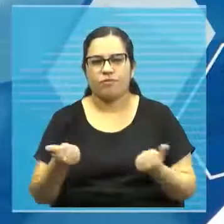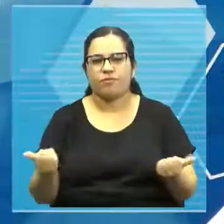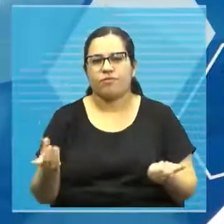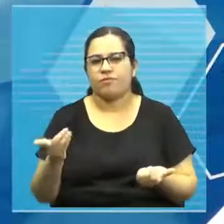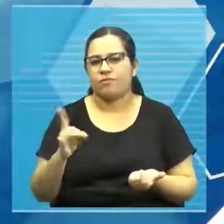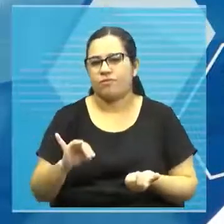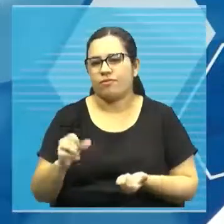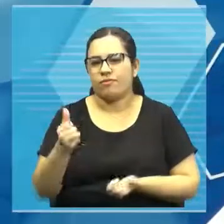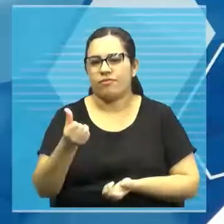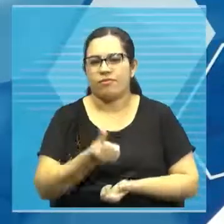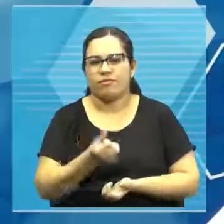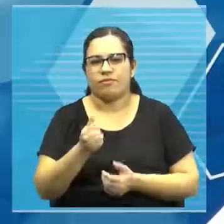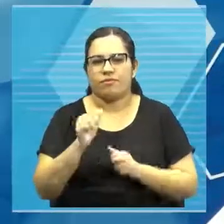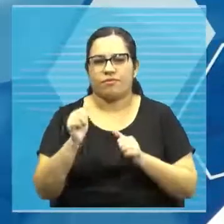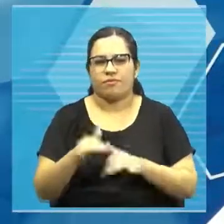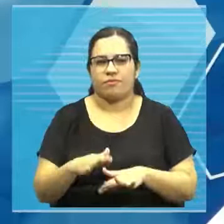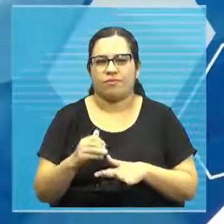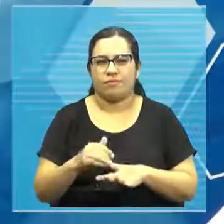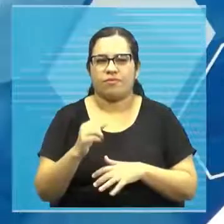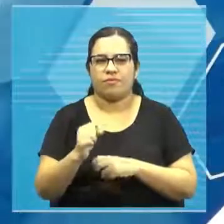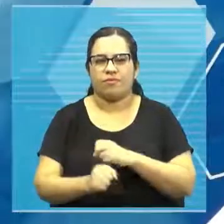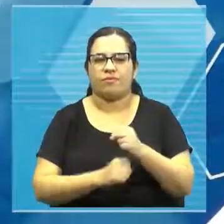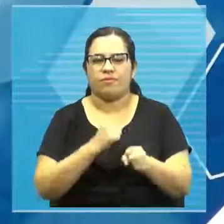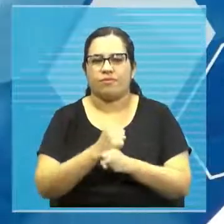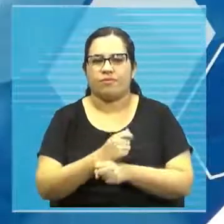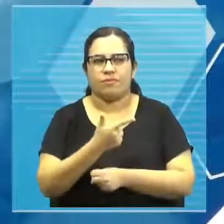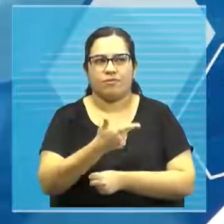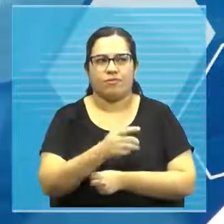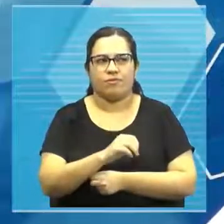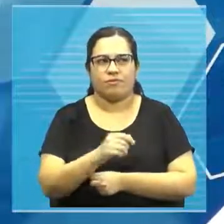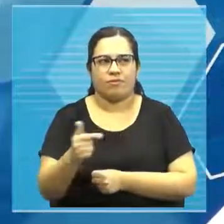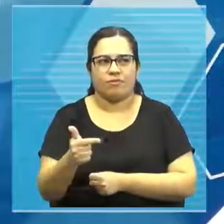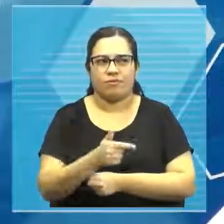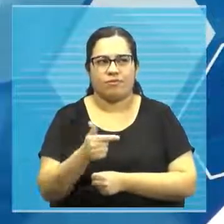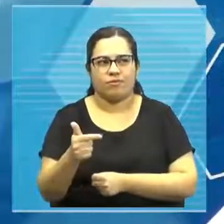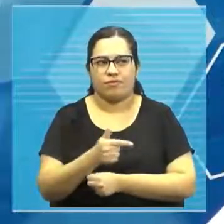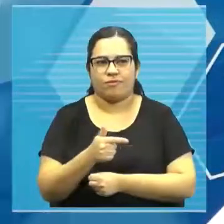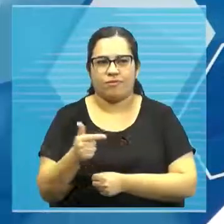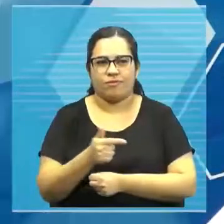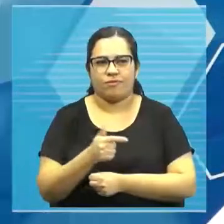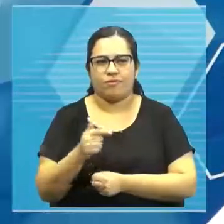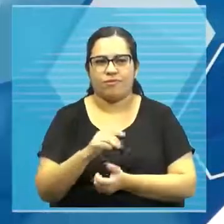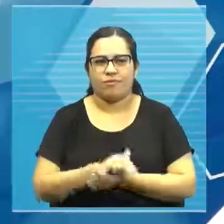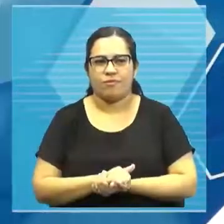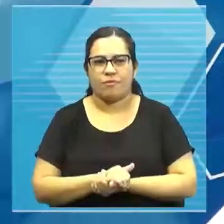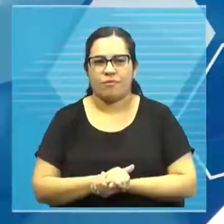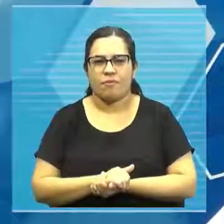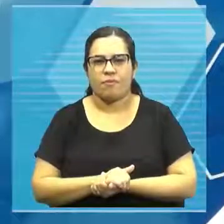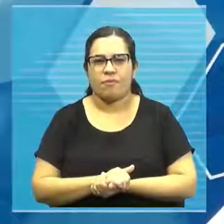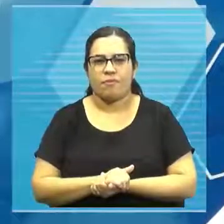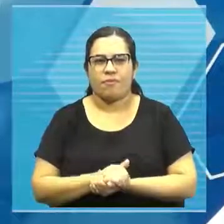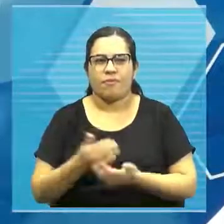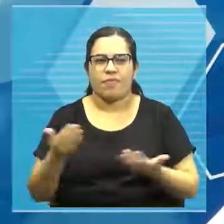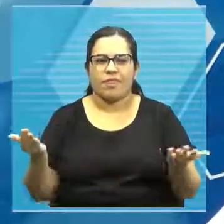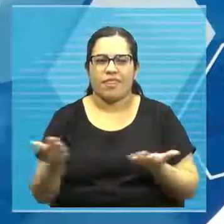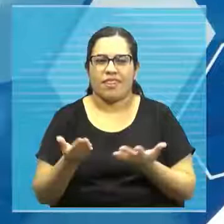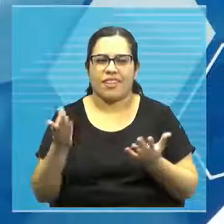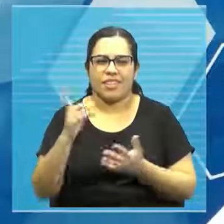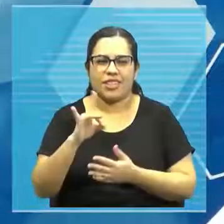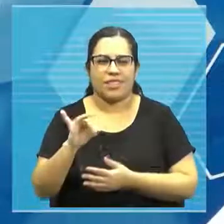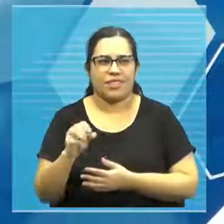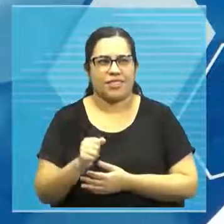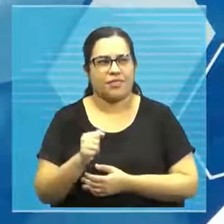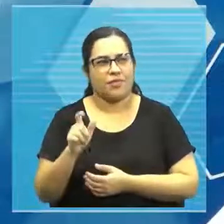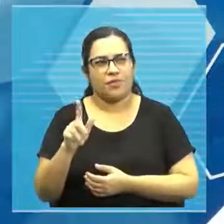seis de Setembro do anno de 2022 da gente hoje é dia do irmão viu